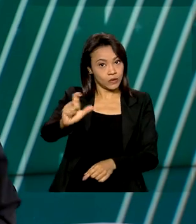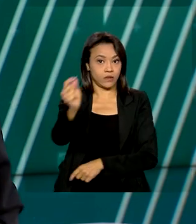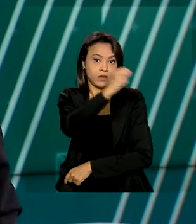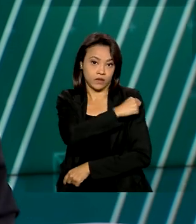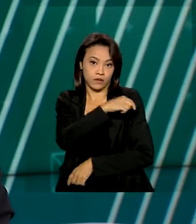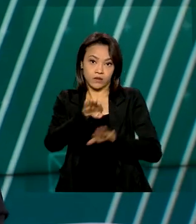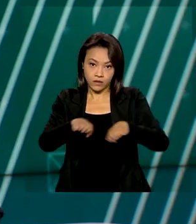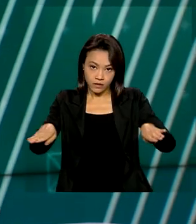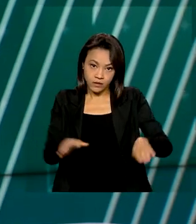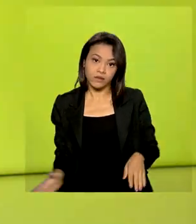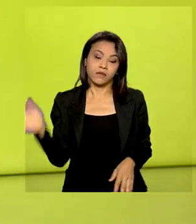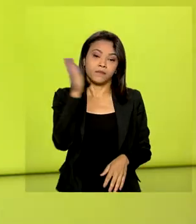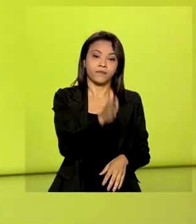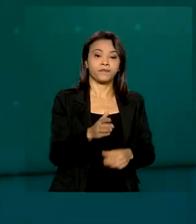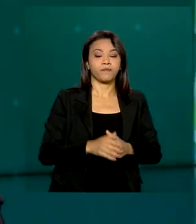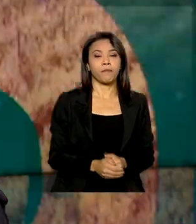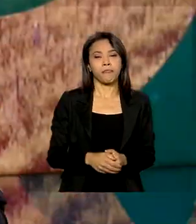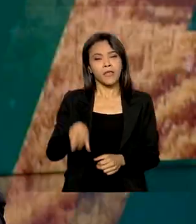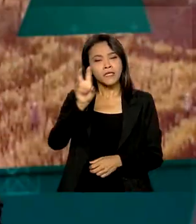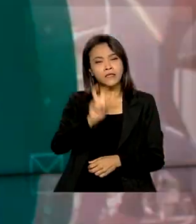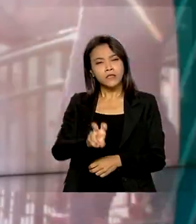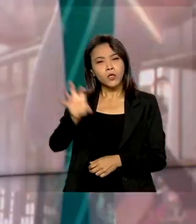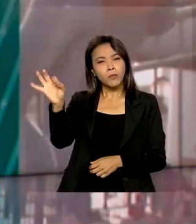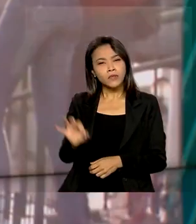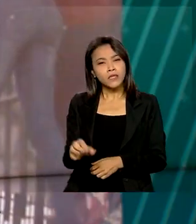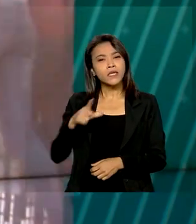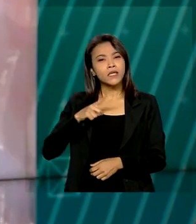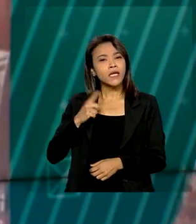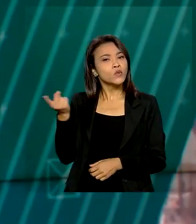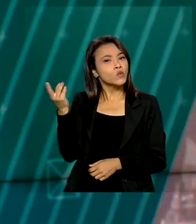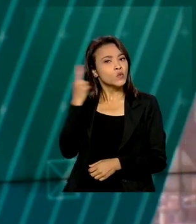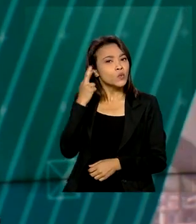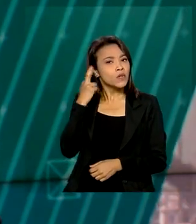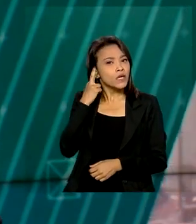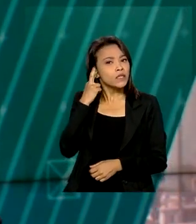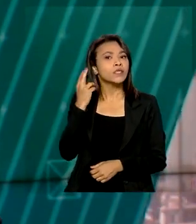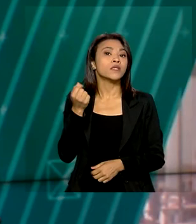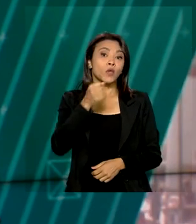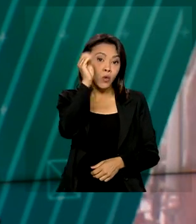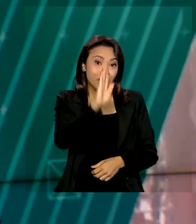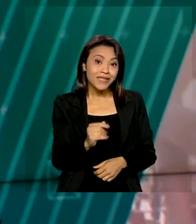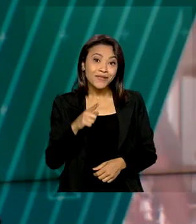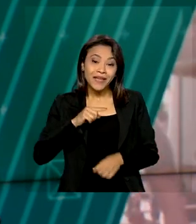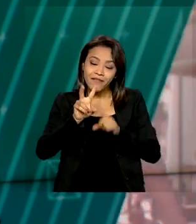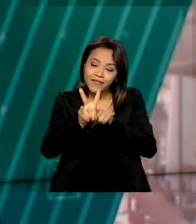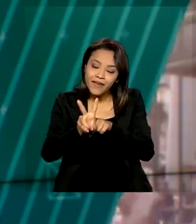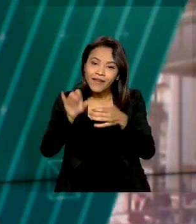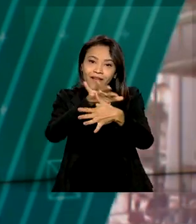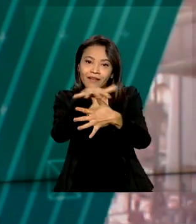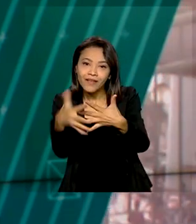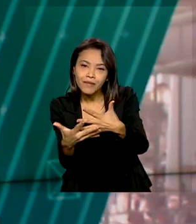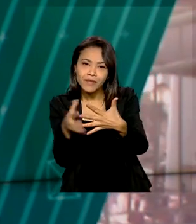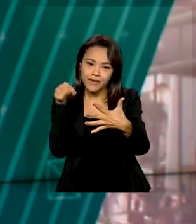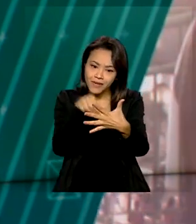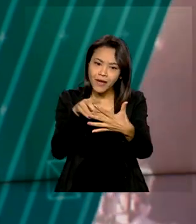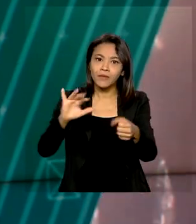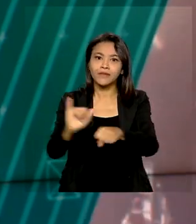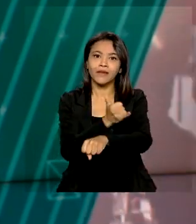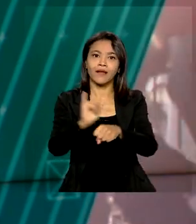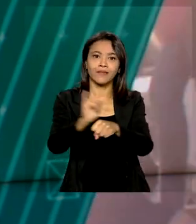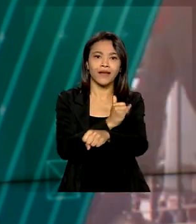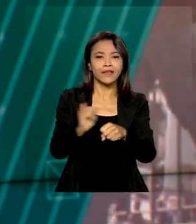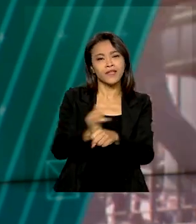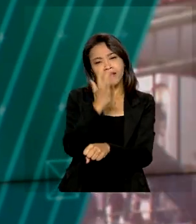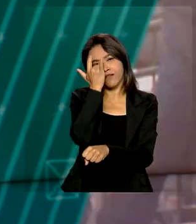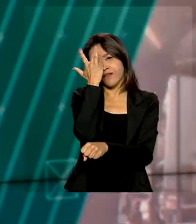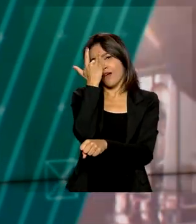Com 5% das pessoas com algum tipo de surdez, o Brasil conta com a Vlibras, ferramenta digital que facilita